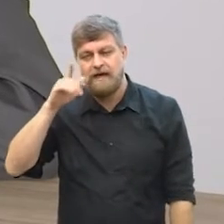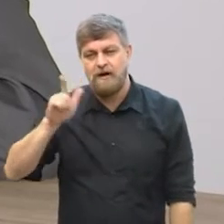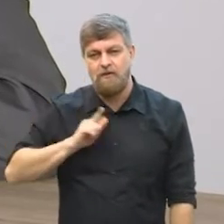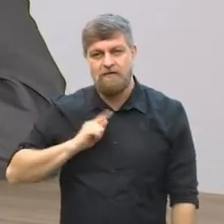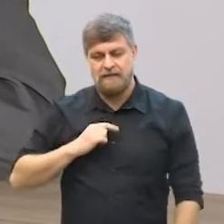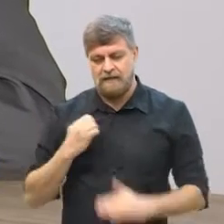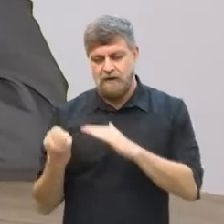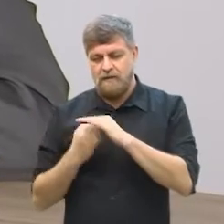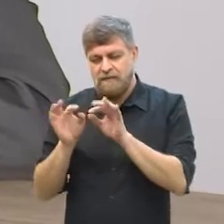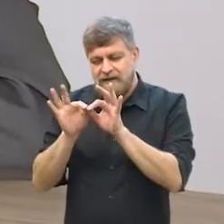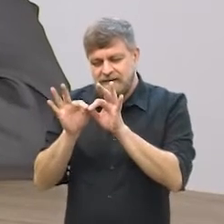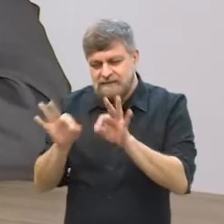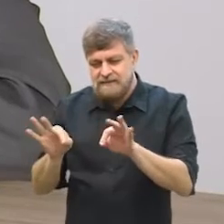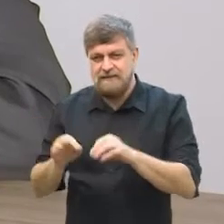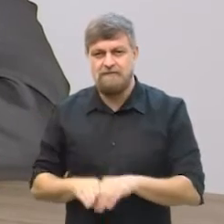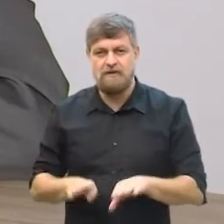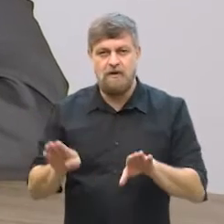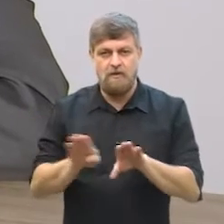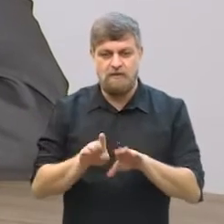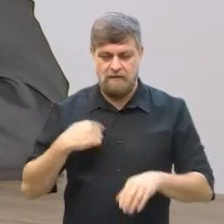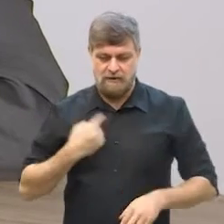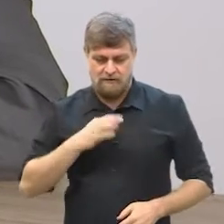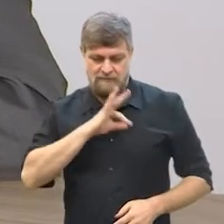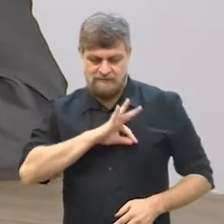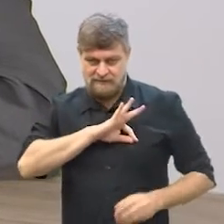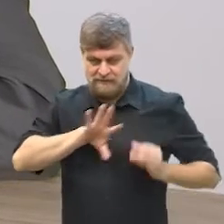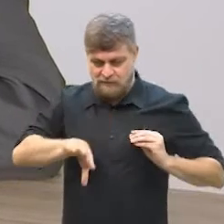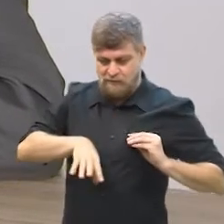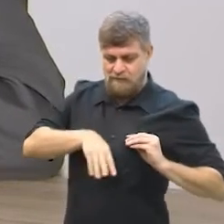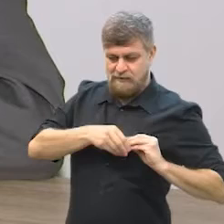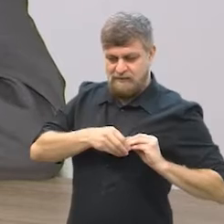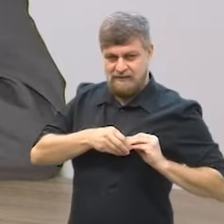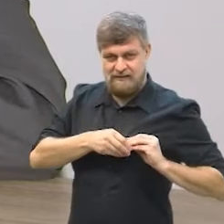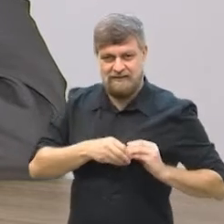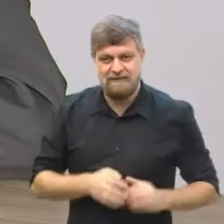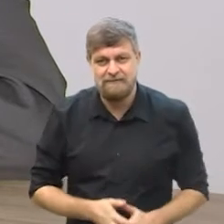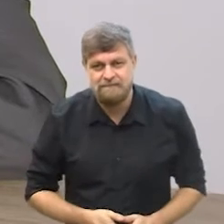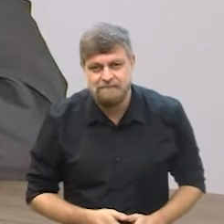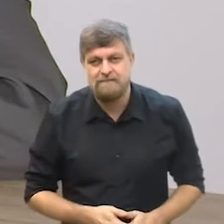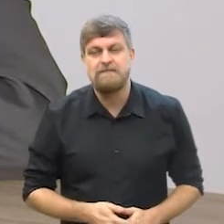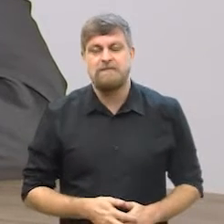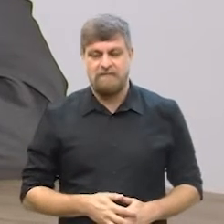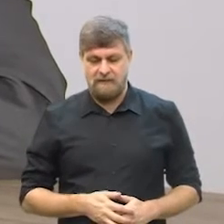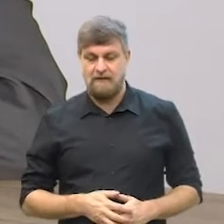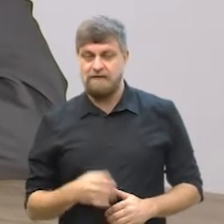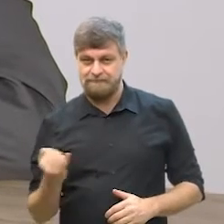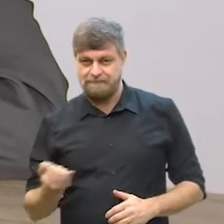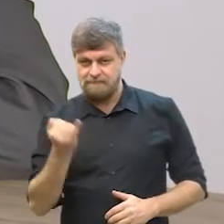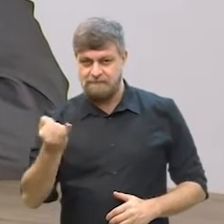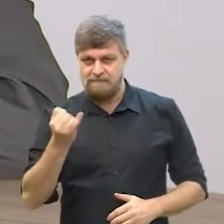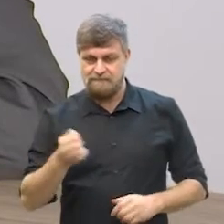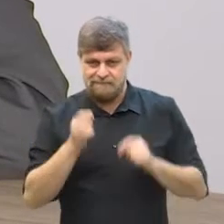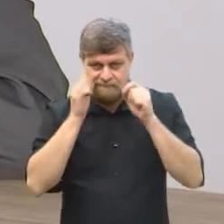tendo um pequeno negócio, até mesmo naquela tal nossa renda extra. Então é uma fonte